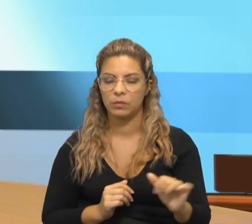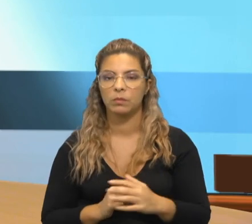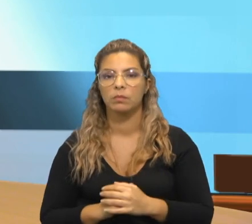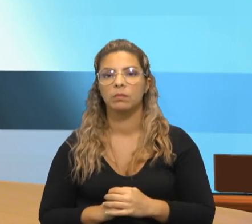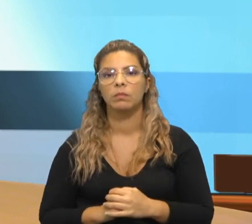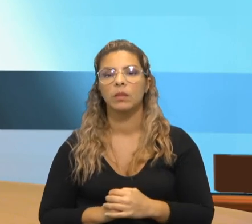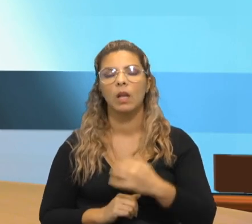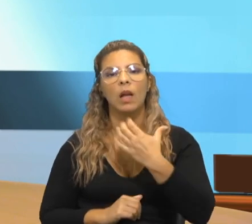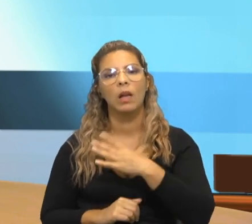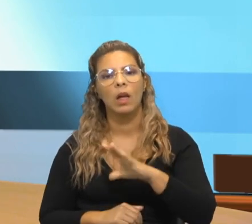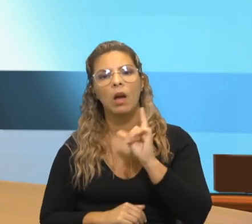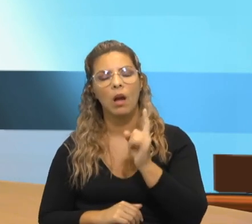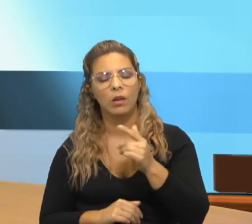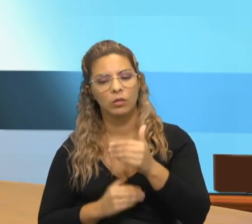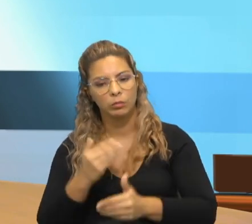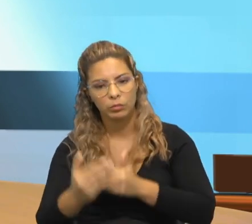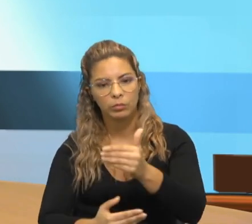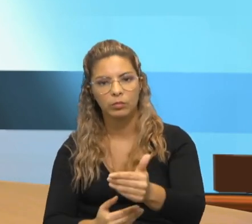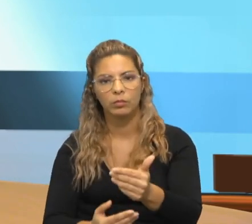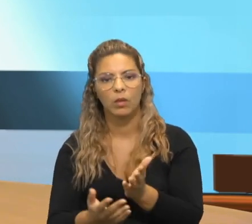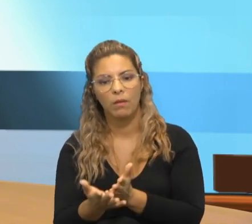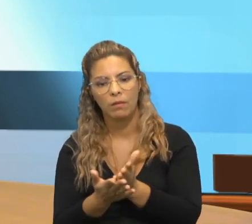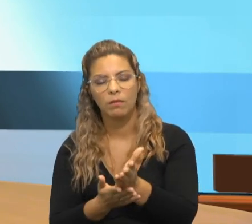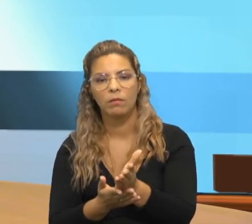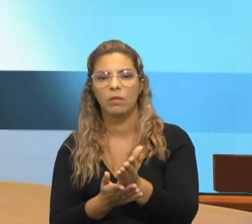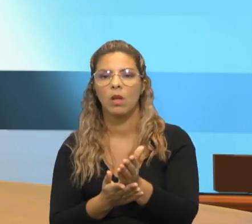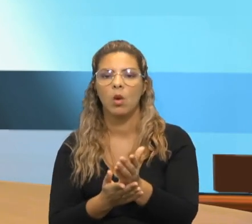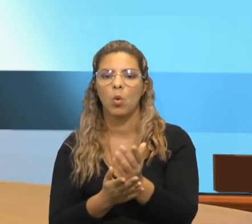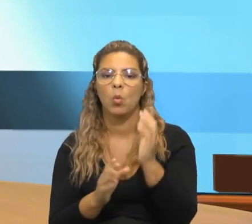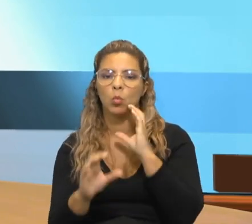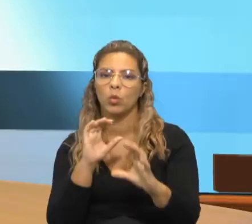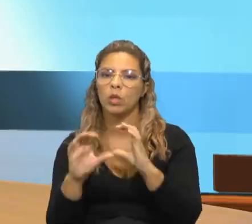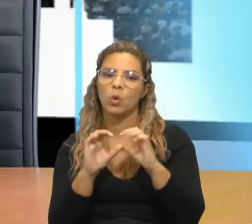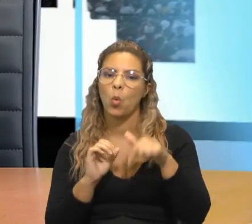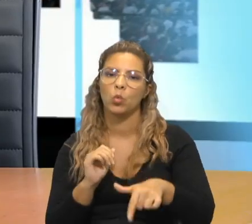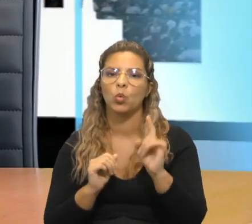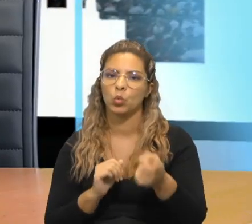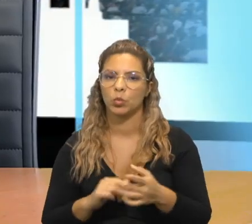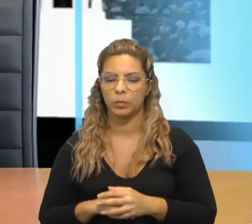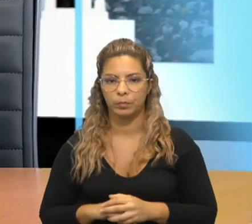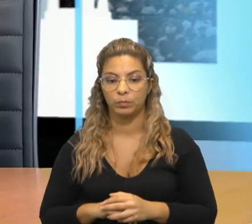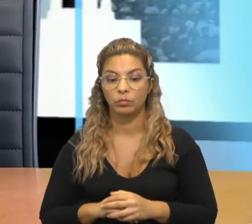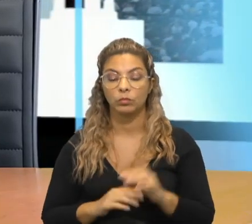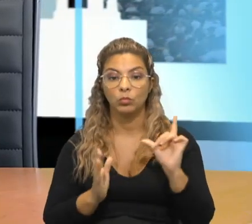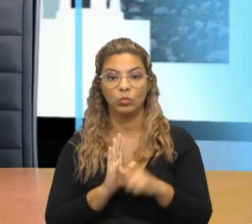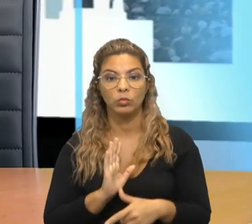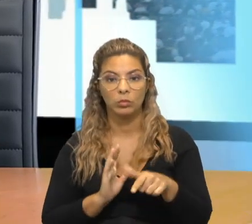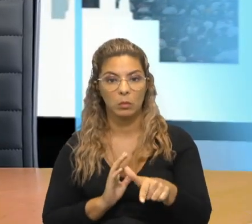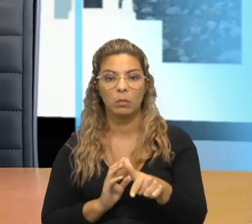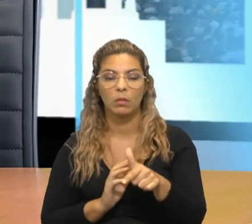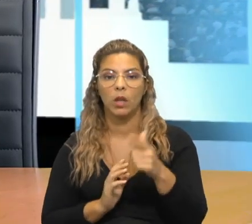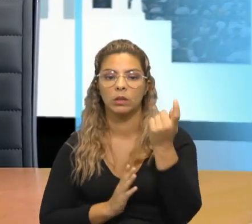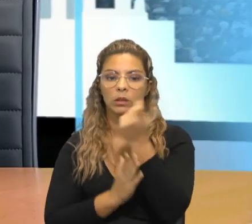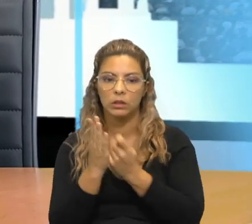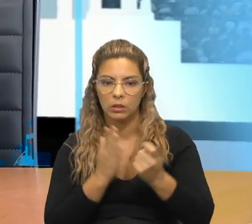levar por diante para habitar o mundo da comunicação de hoje? Muito bem. Um dos principais projetos que estamos já a